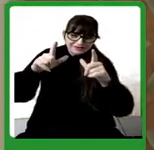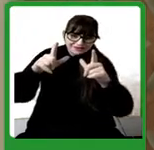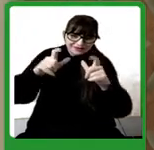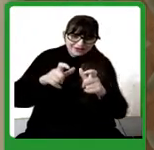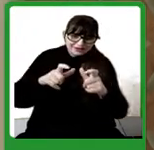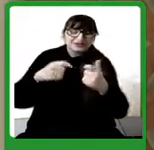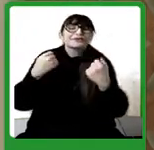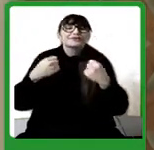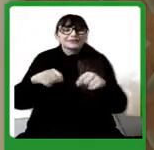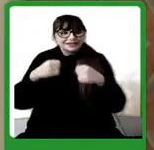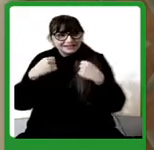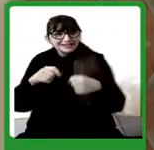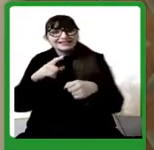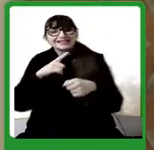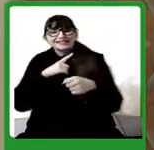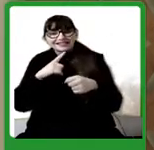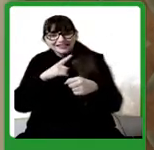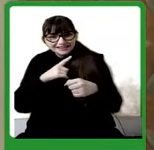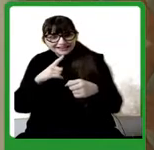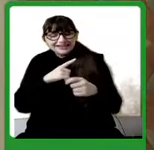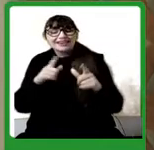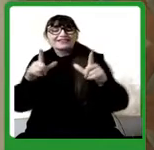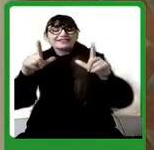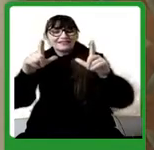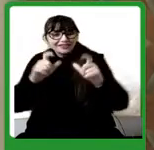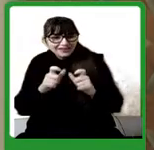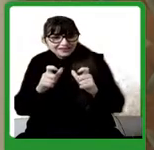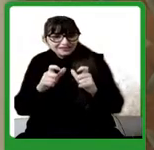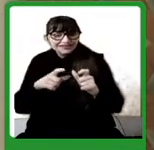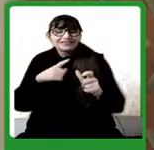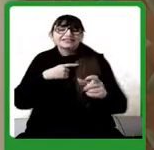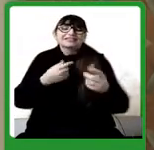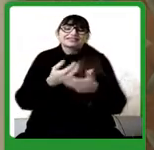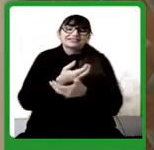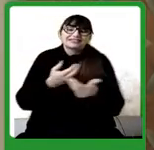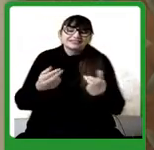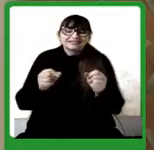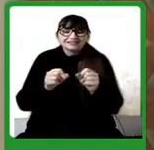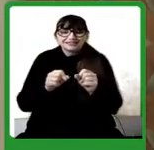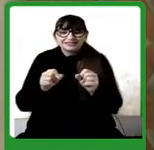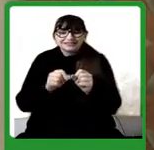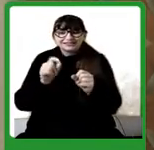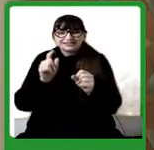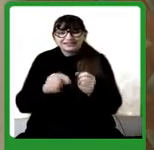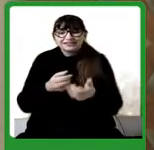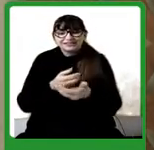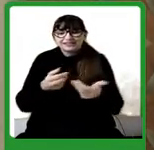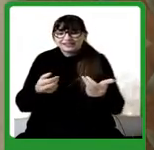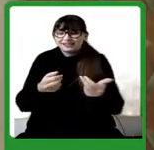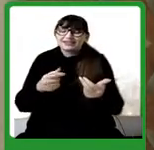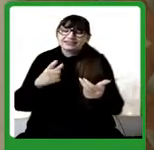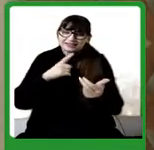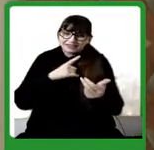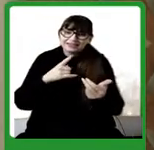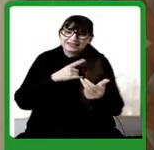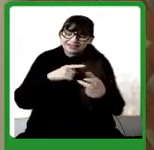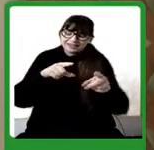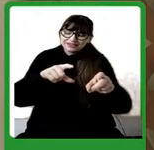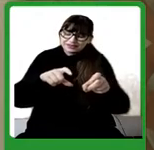uma foto da propriedade. E tem um negócio que eu constatei que é a coisa mais de colono que existe na face da terra do